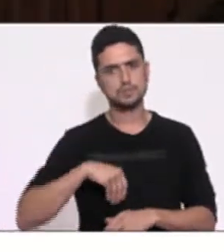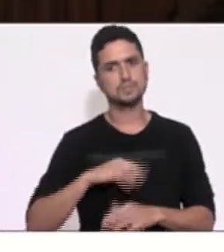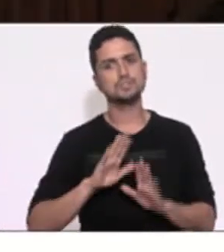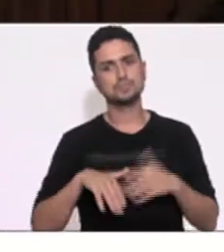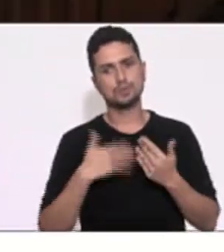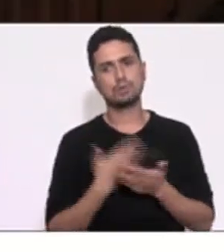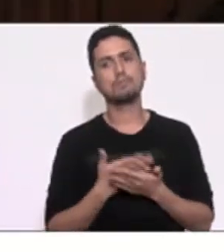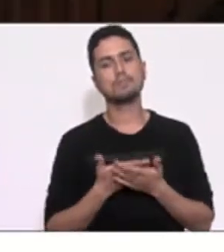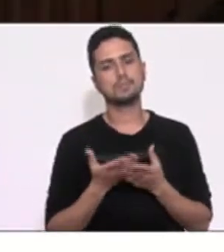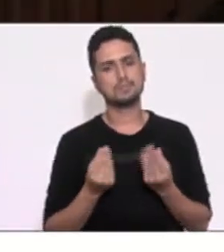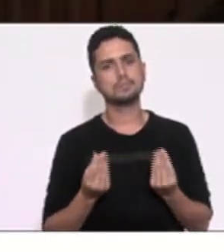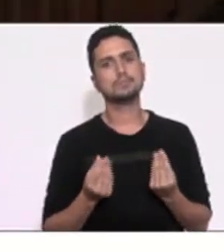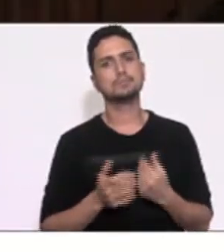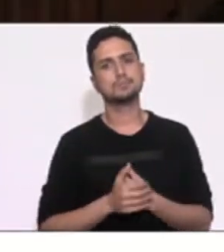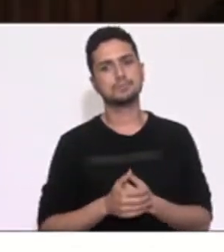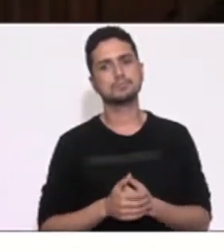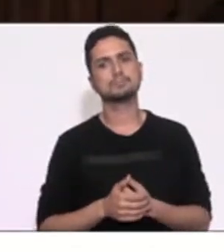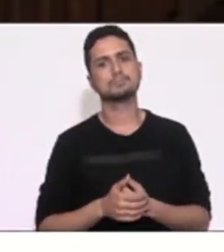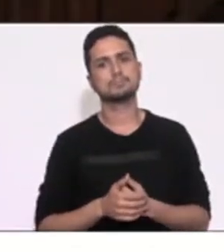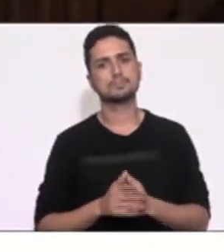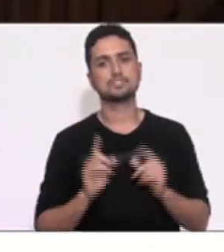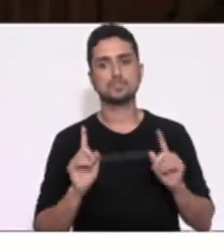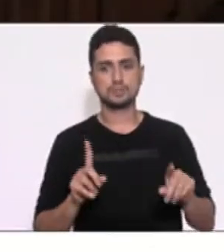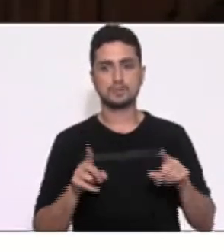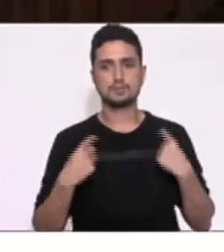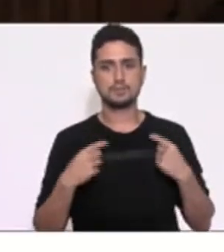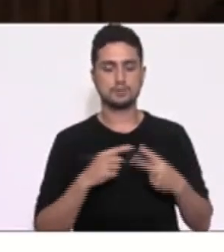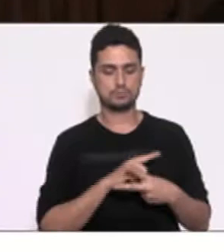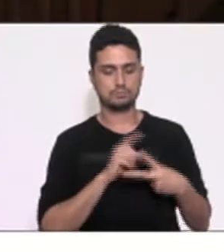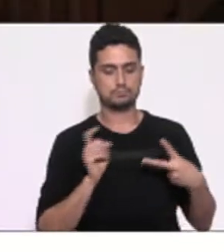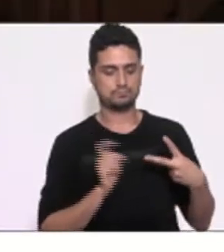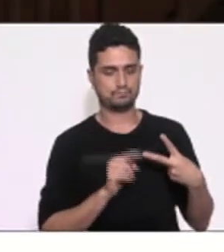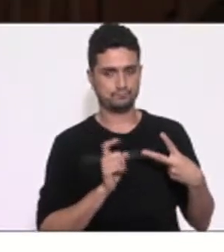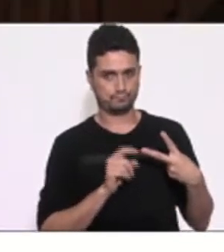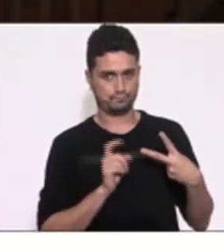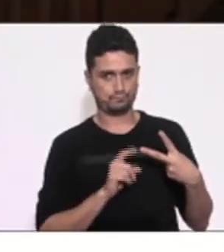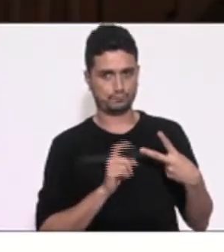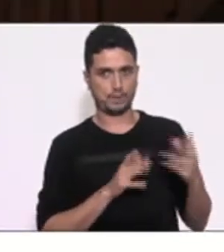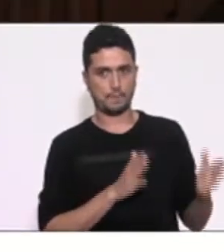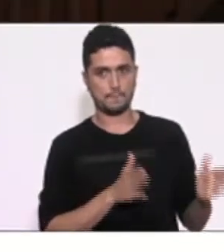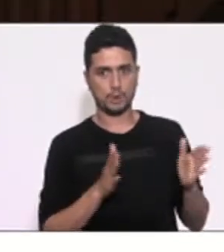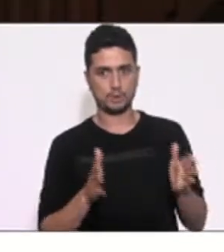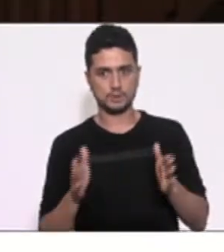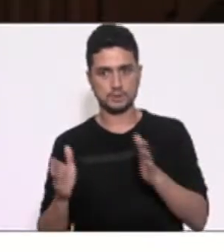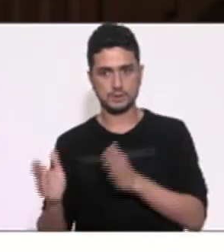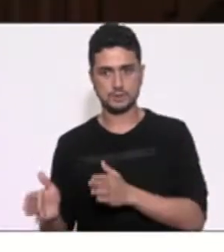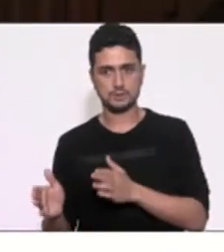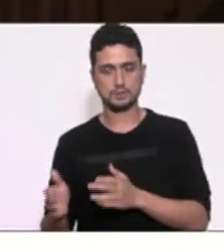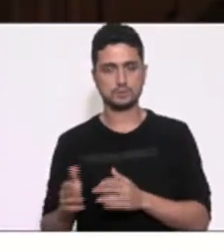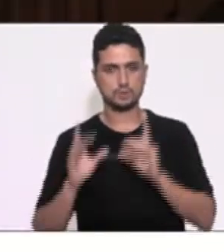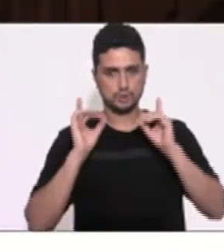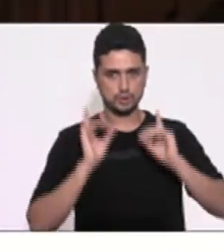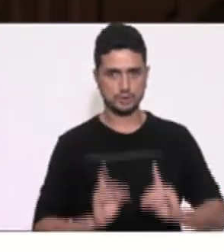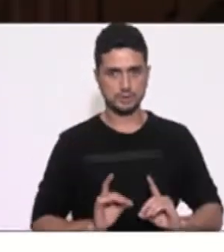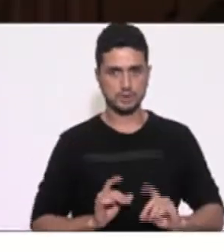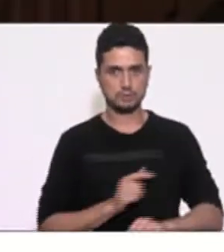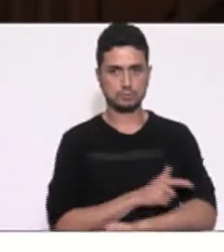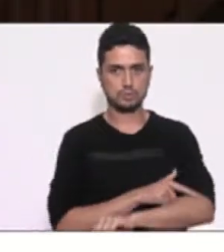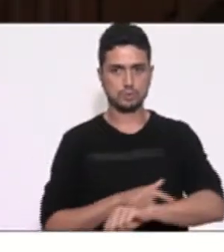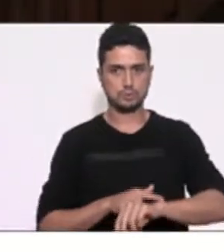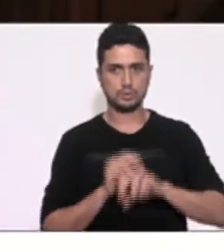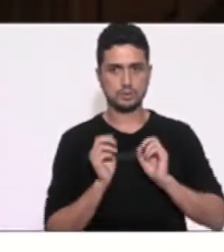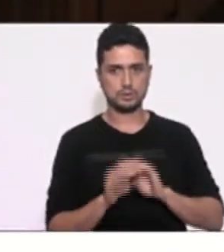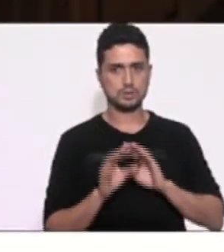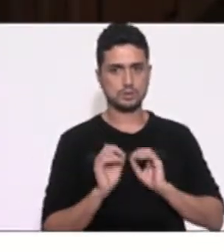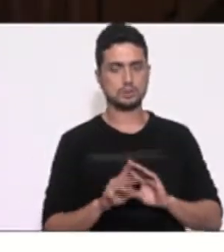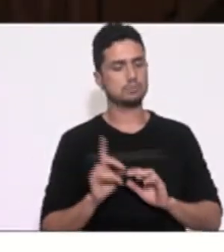hoje, dão conta que nosso desafio nessa segunda etapa do processo de garantia do direito à educação ainda é enorme.